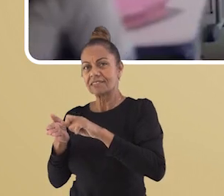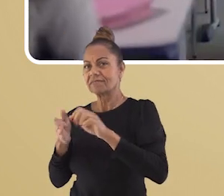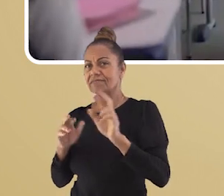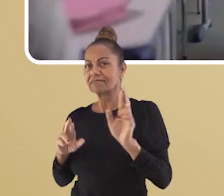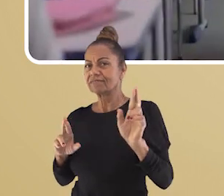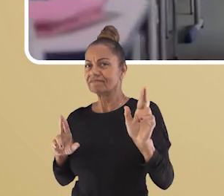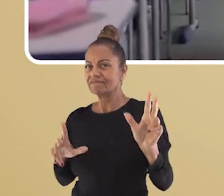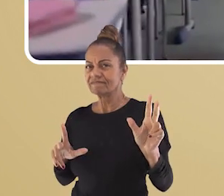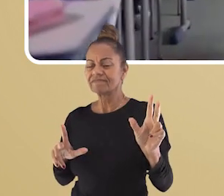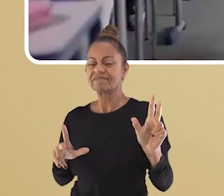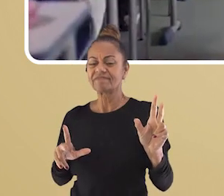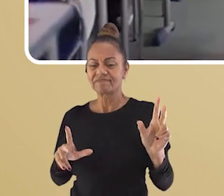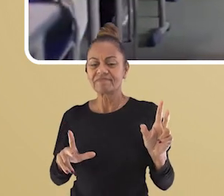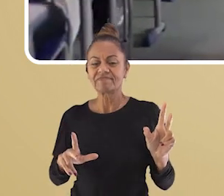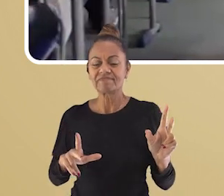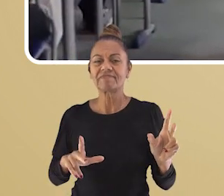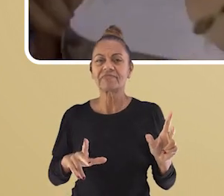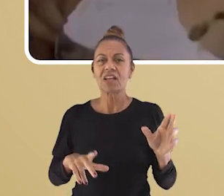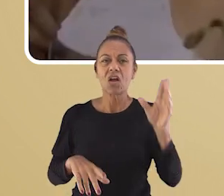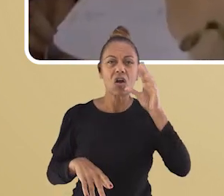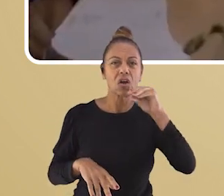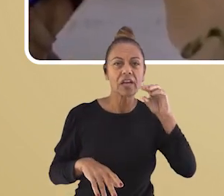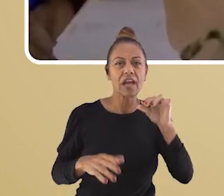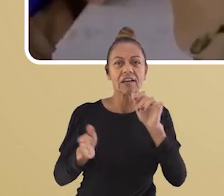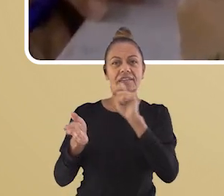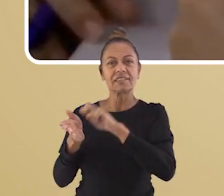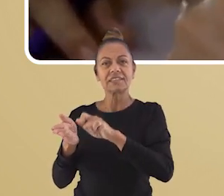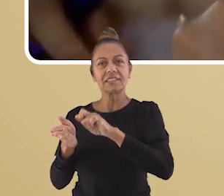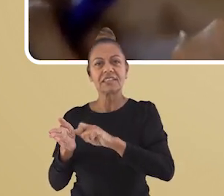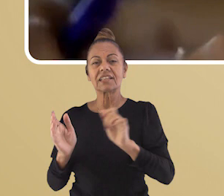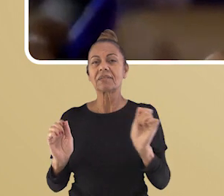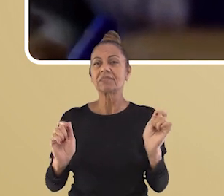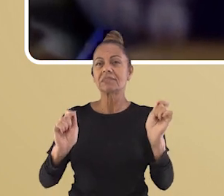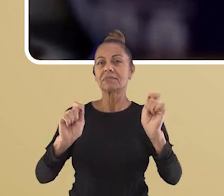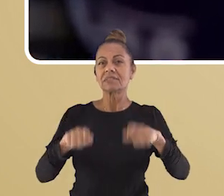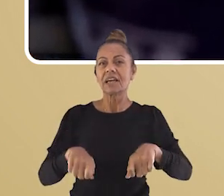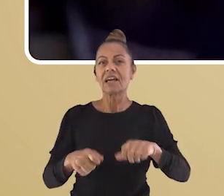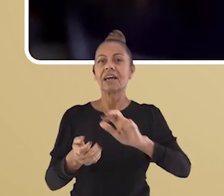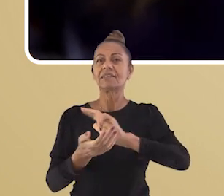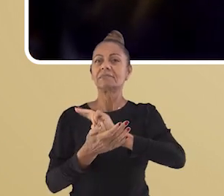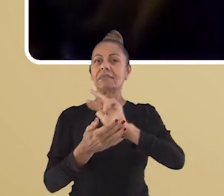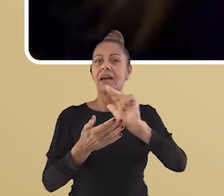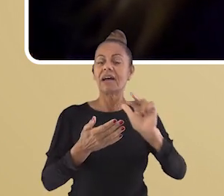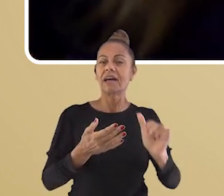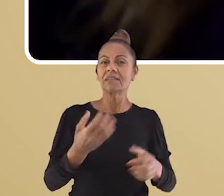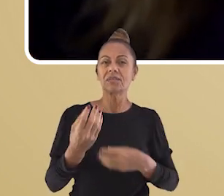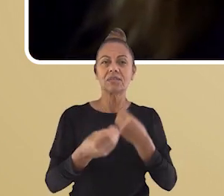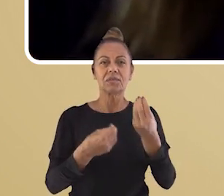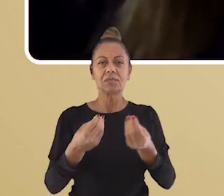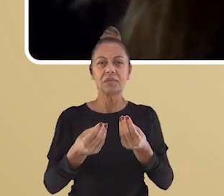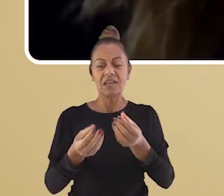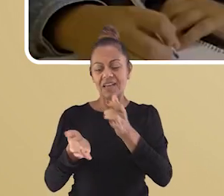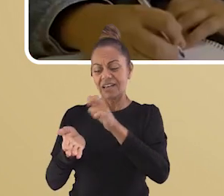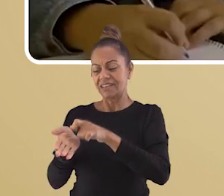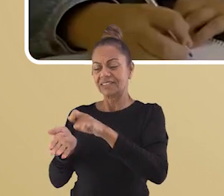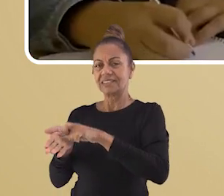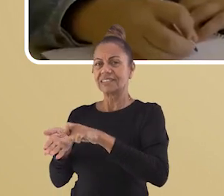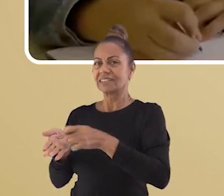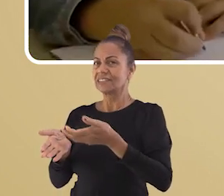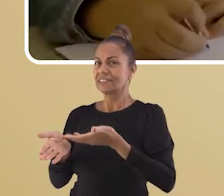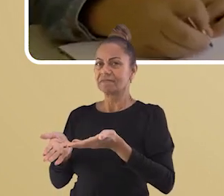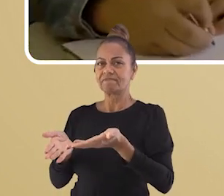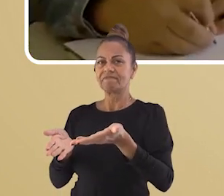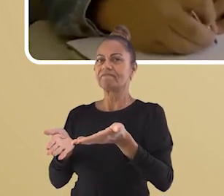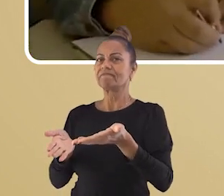essa questão entre a diferença entre o oral e o escrito, as possibilidades da diversidade na oralidade e não na escrita. A